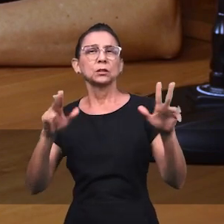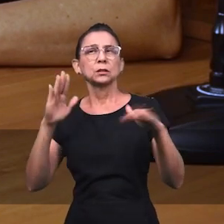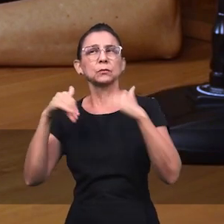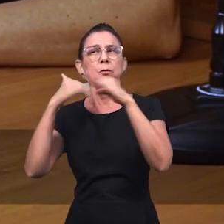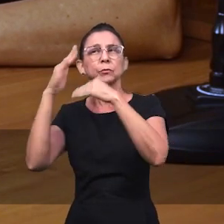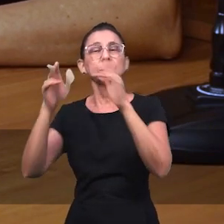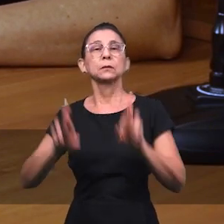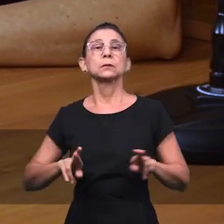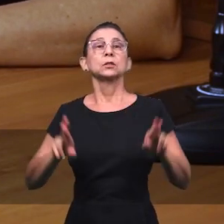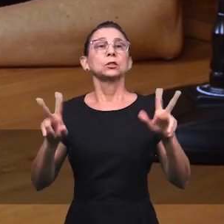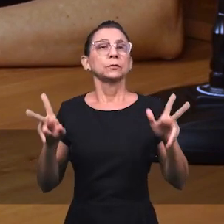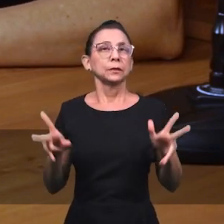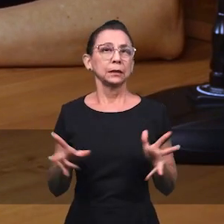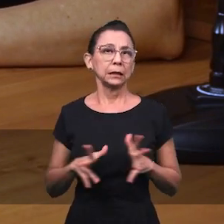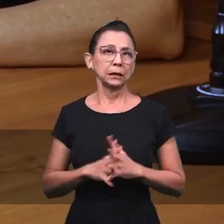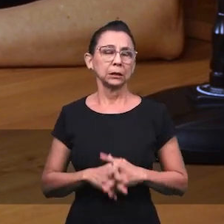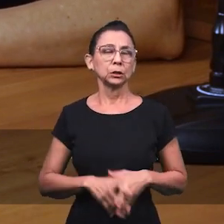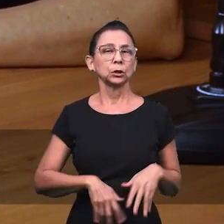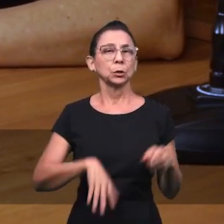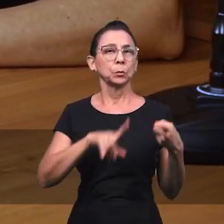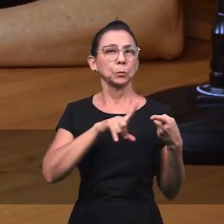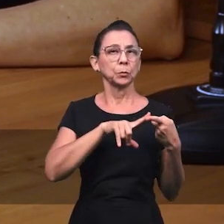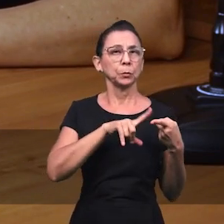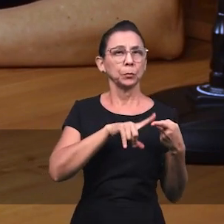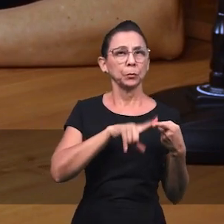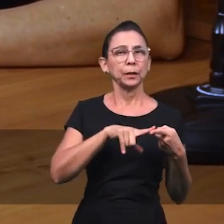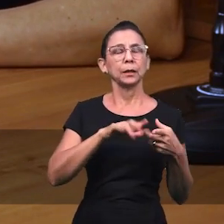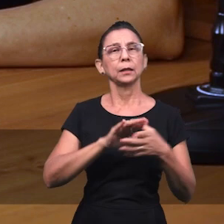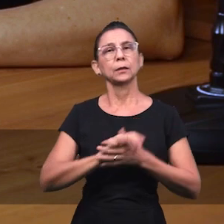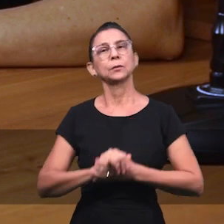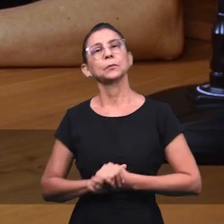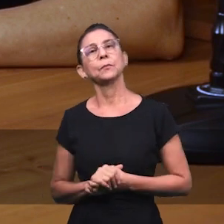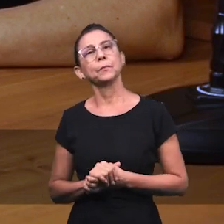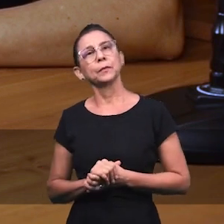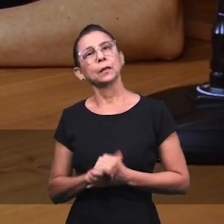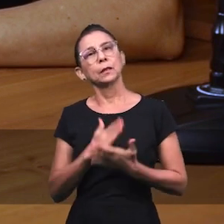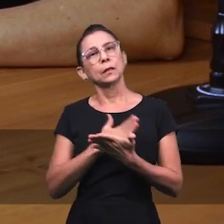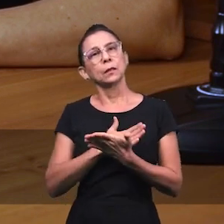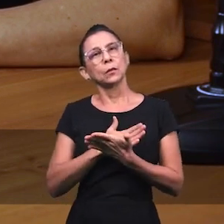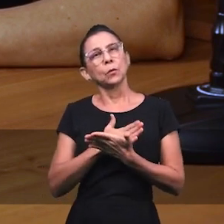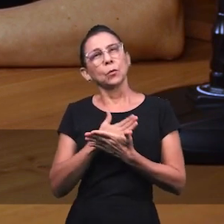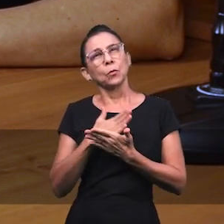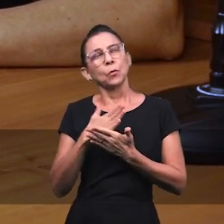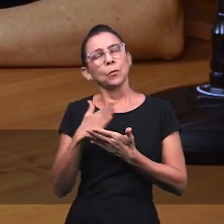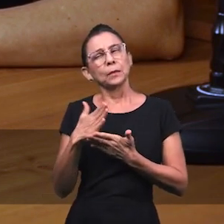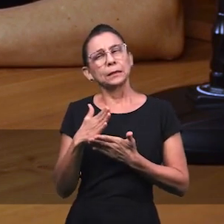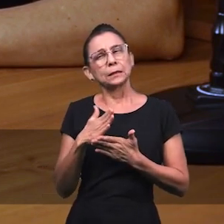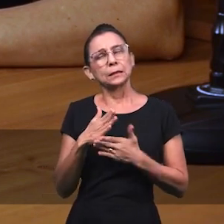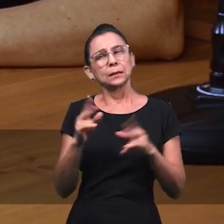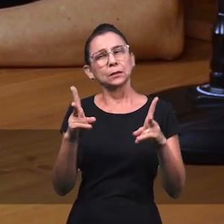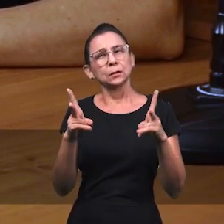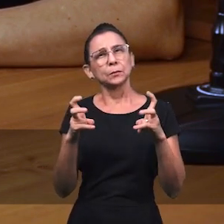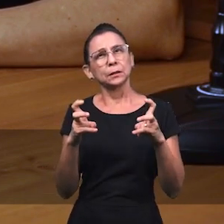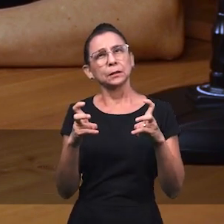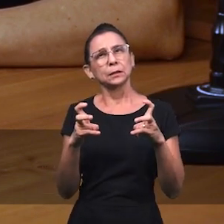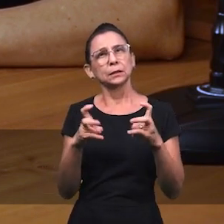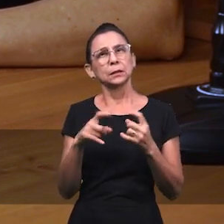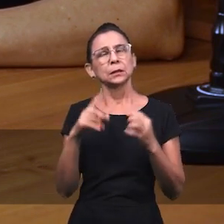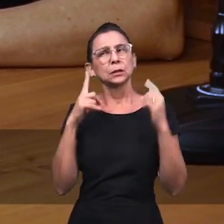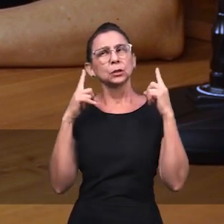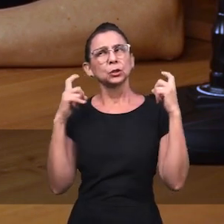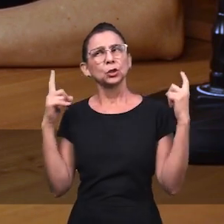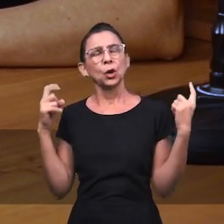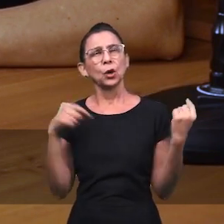desenvolvimento diferente. Primeiro passo é conhecer as palavras, identificar os tipos de